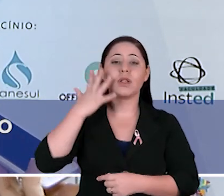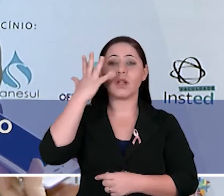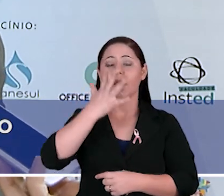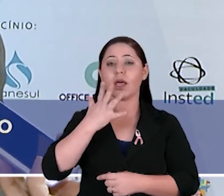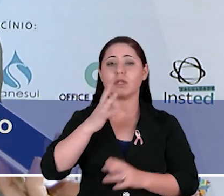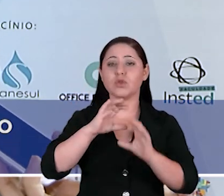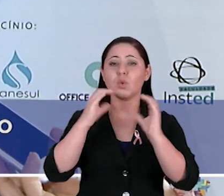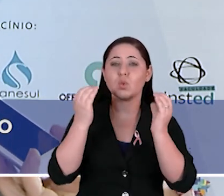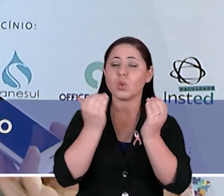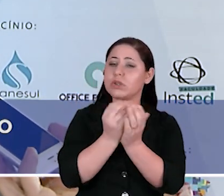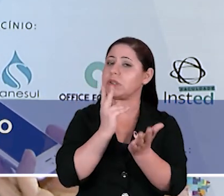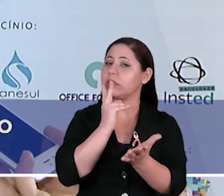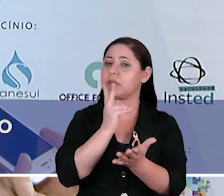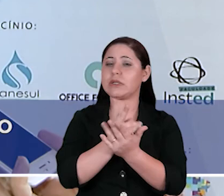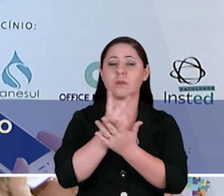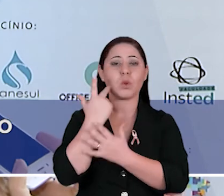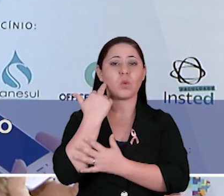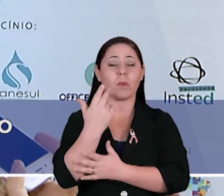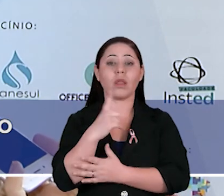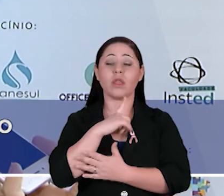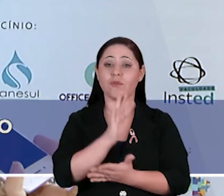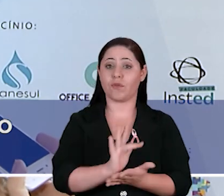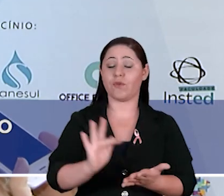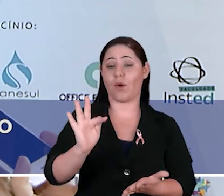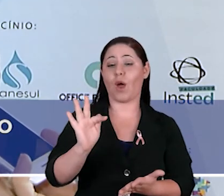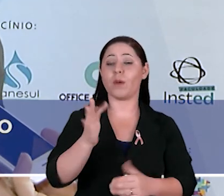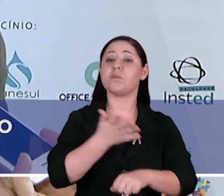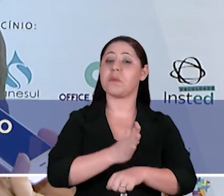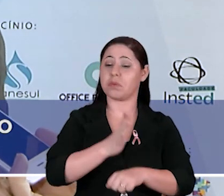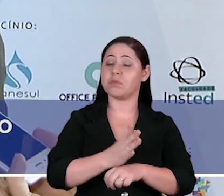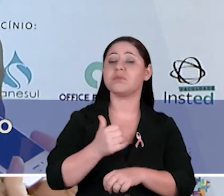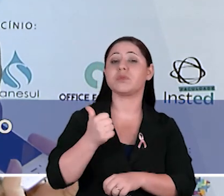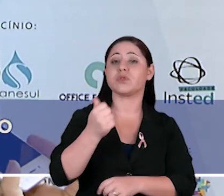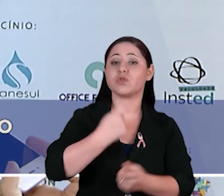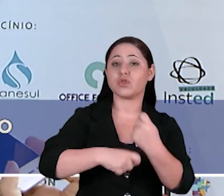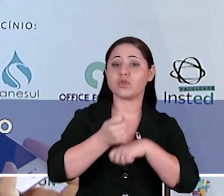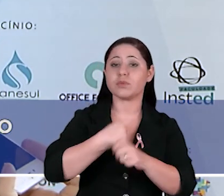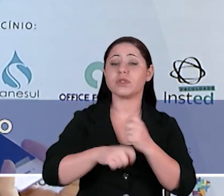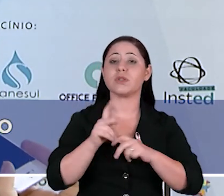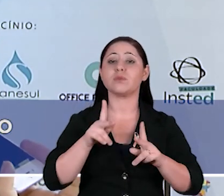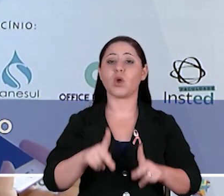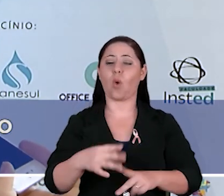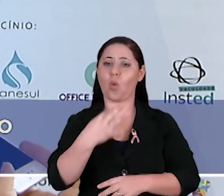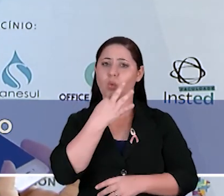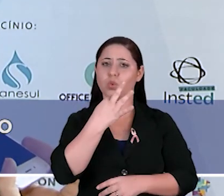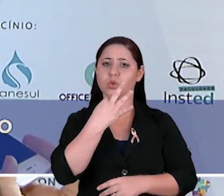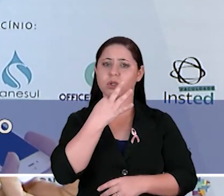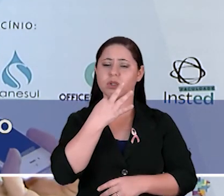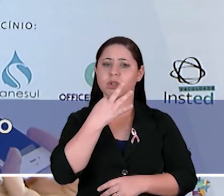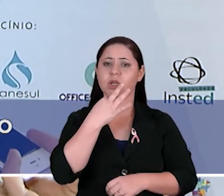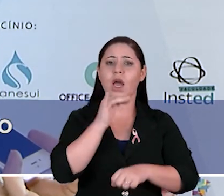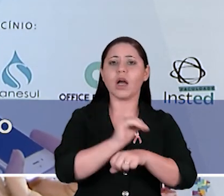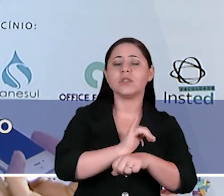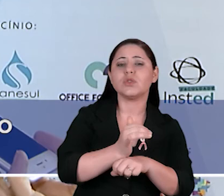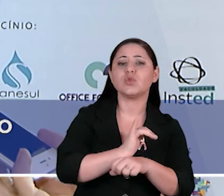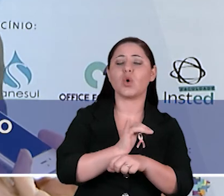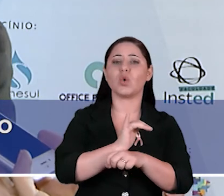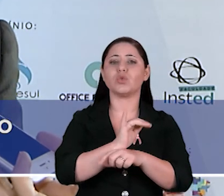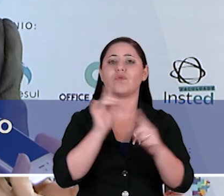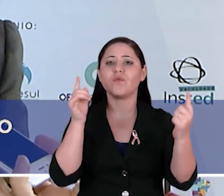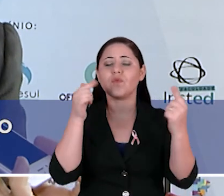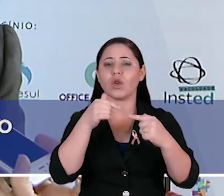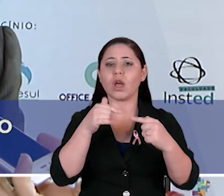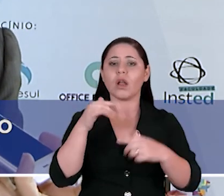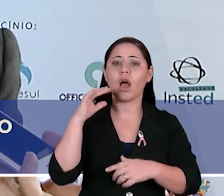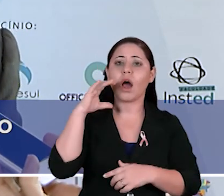palestras do formato tradicional dos eventos, nós temos também um fórum de boas práticas na administração pública. A ideia é conhecer as